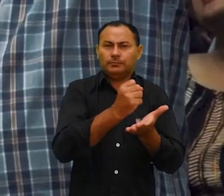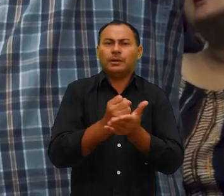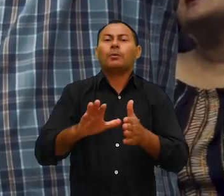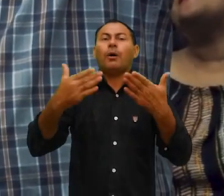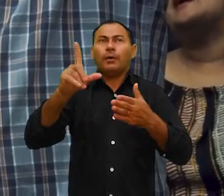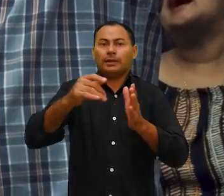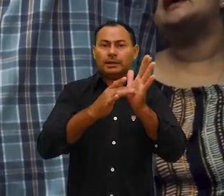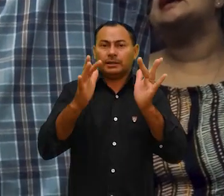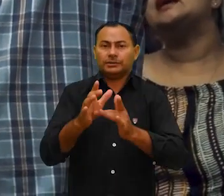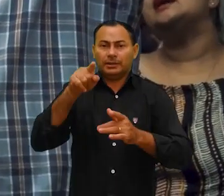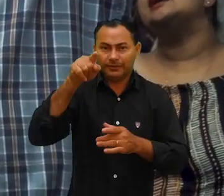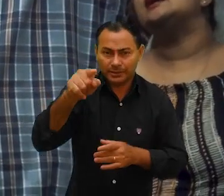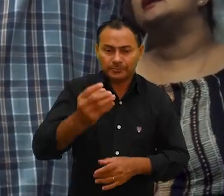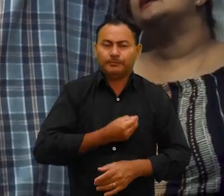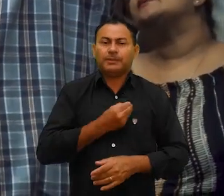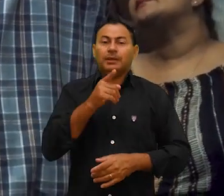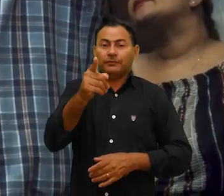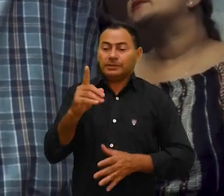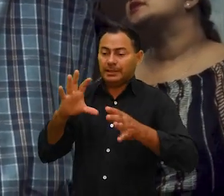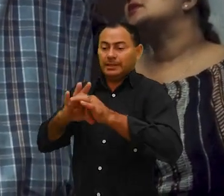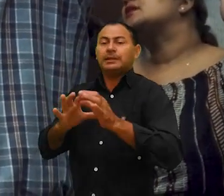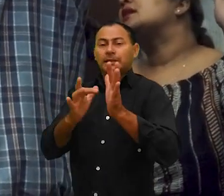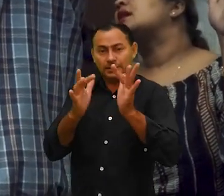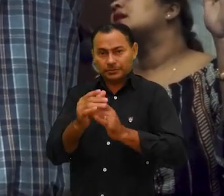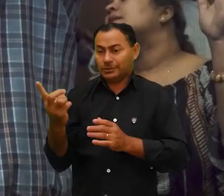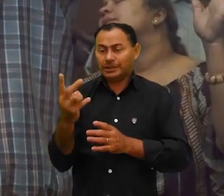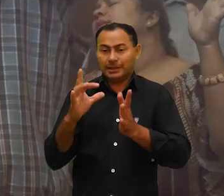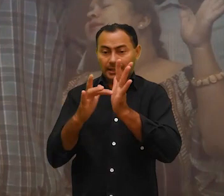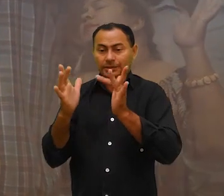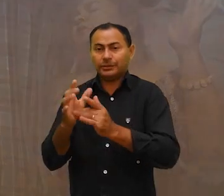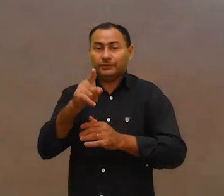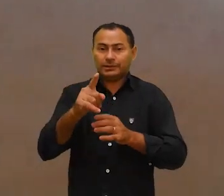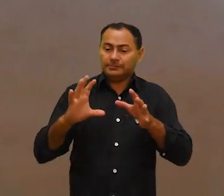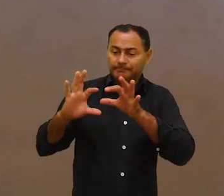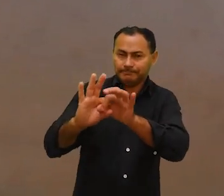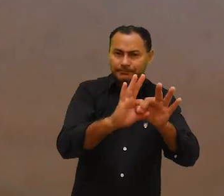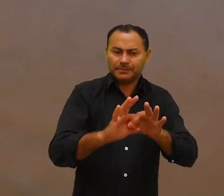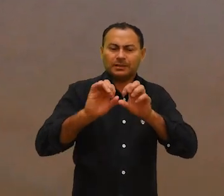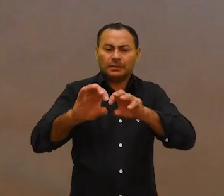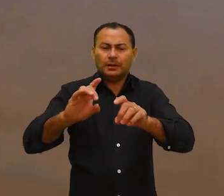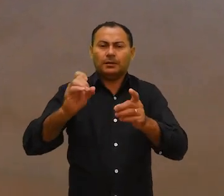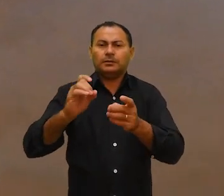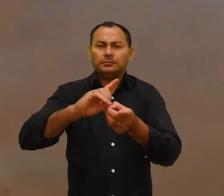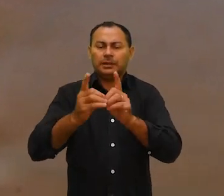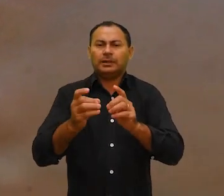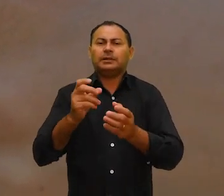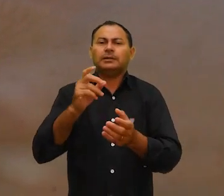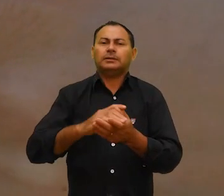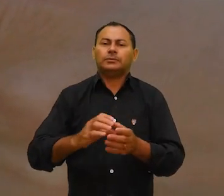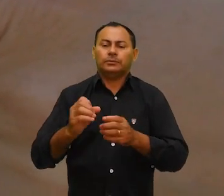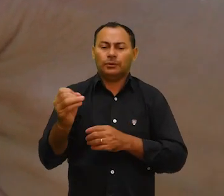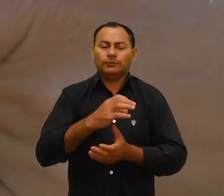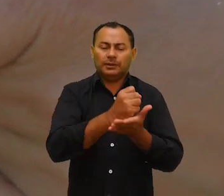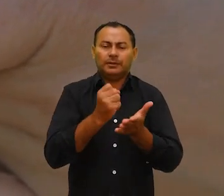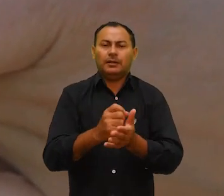Testamento. Qual é? Cristo em você e você em Cristo. O ensino mais dinâmico do Novo Testamento é